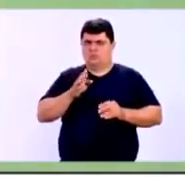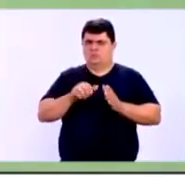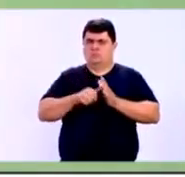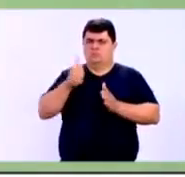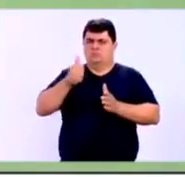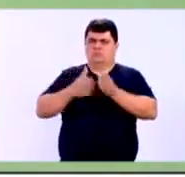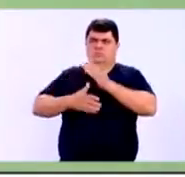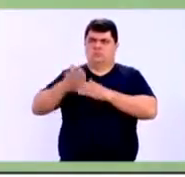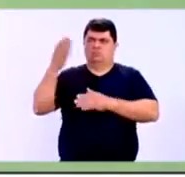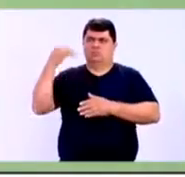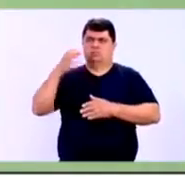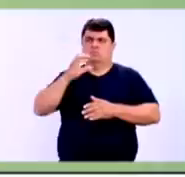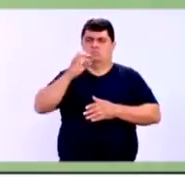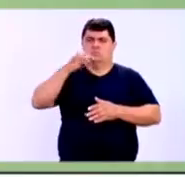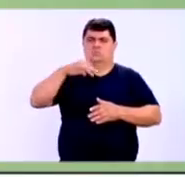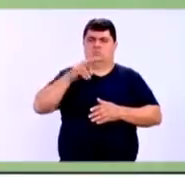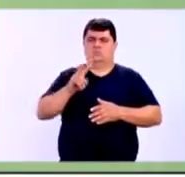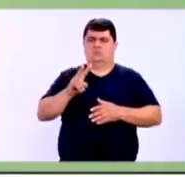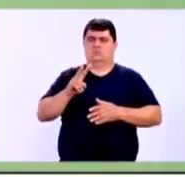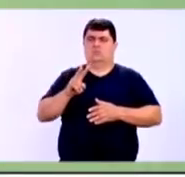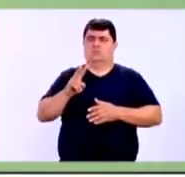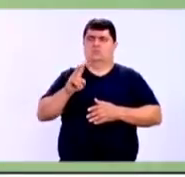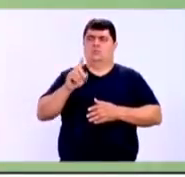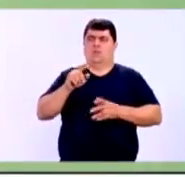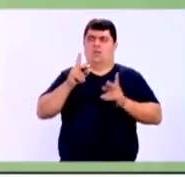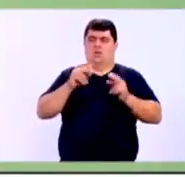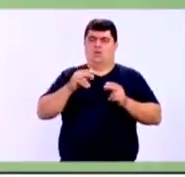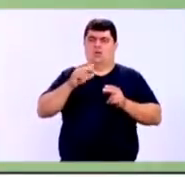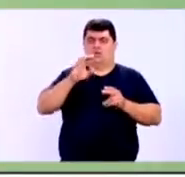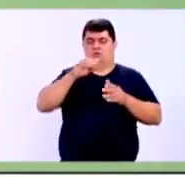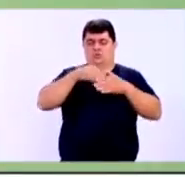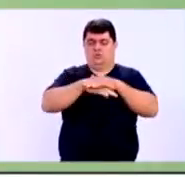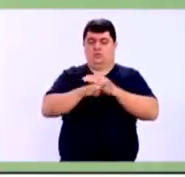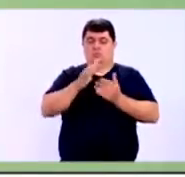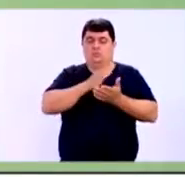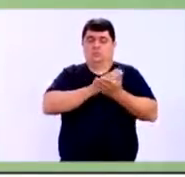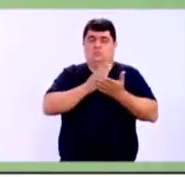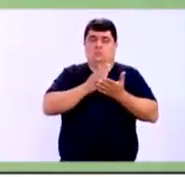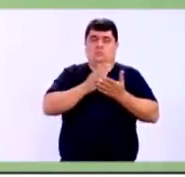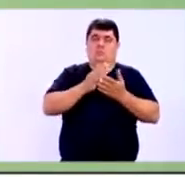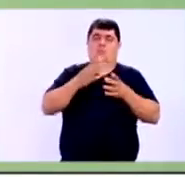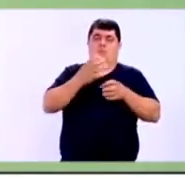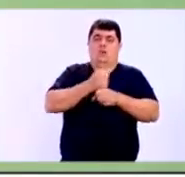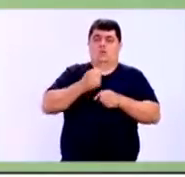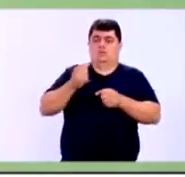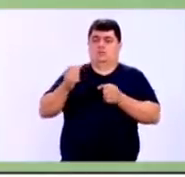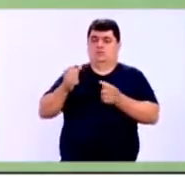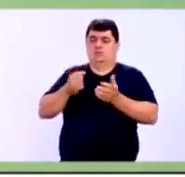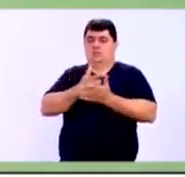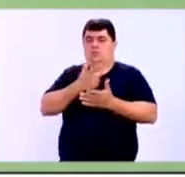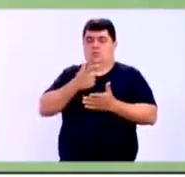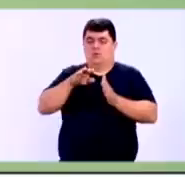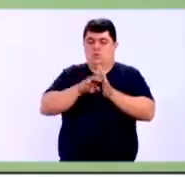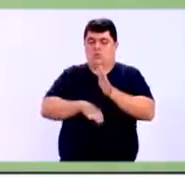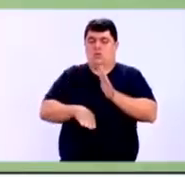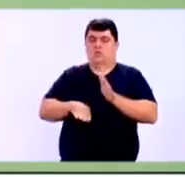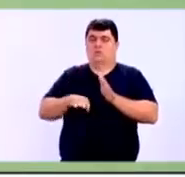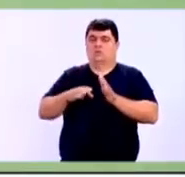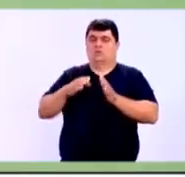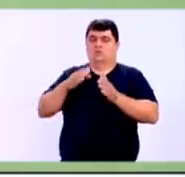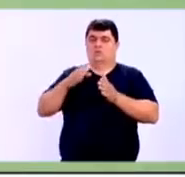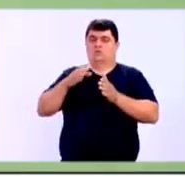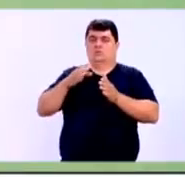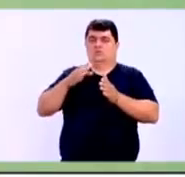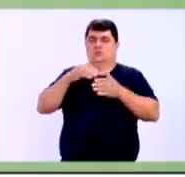aula, CMV é igual a estoque inicial mais compras menos estoque final.